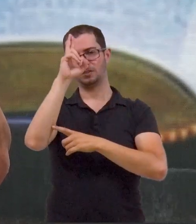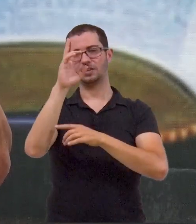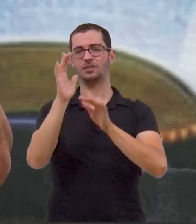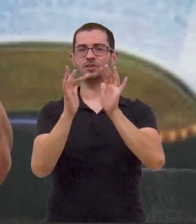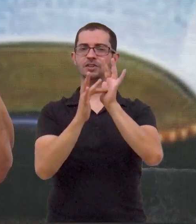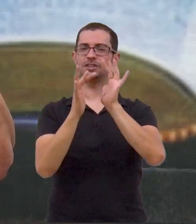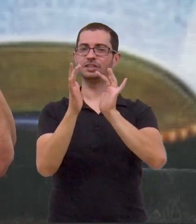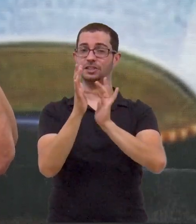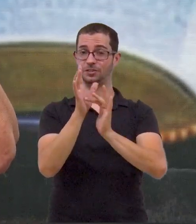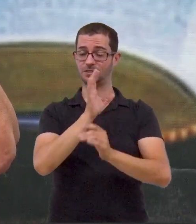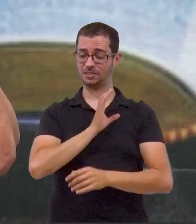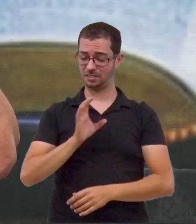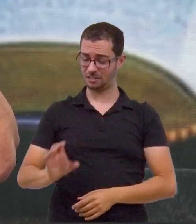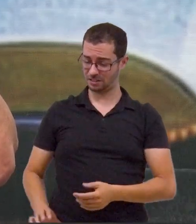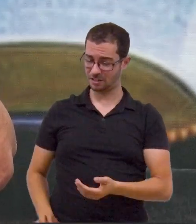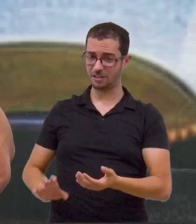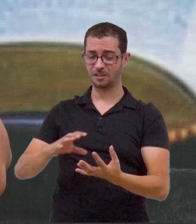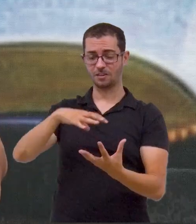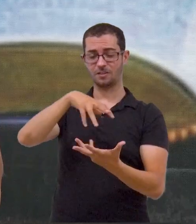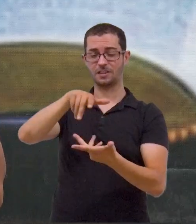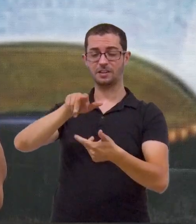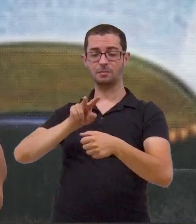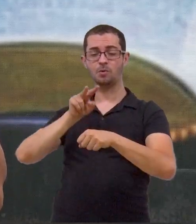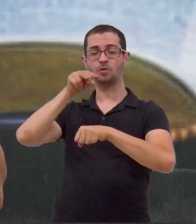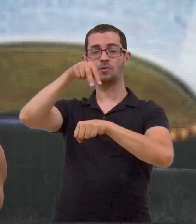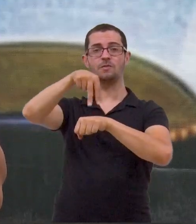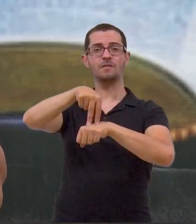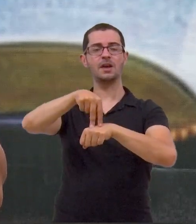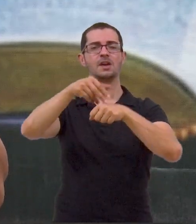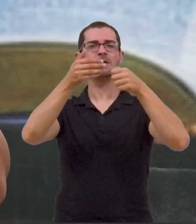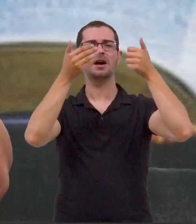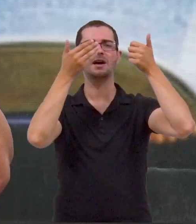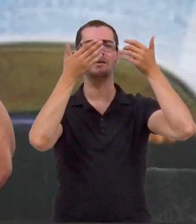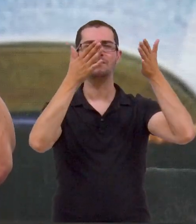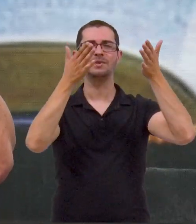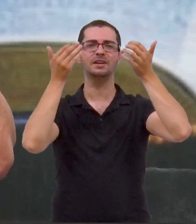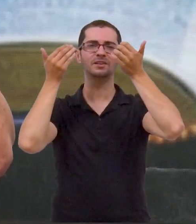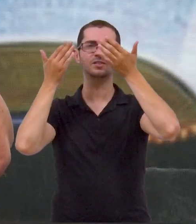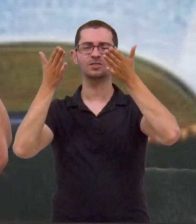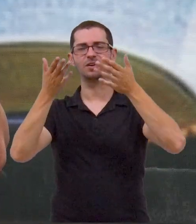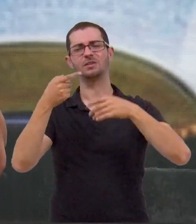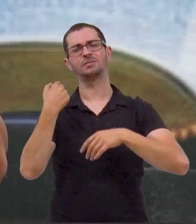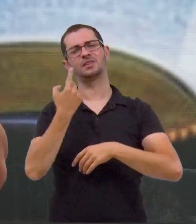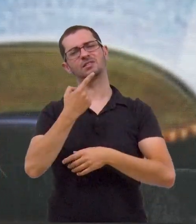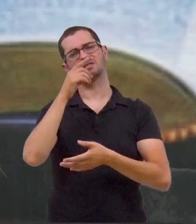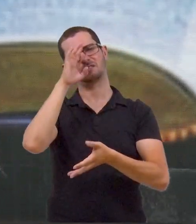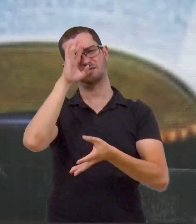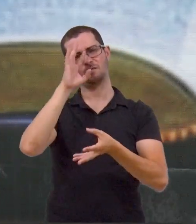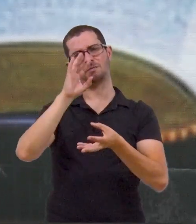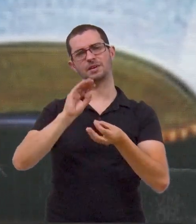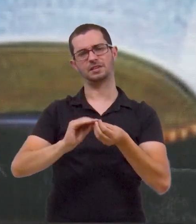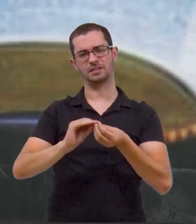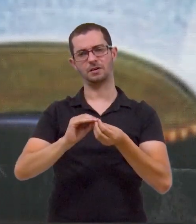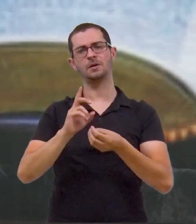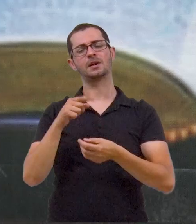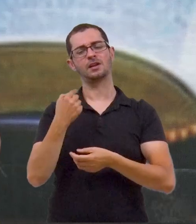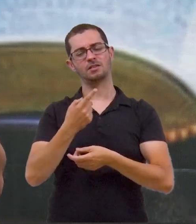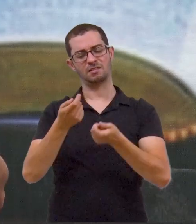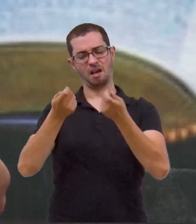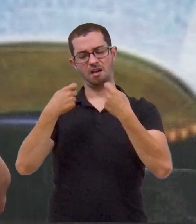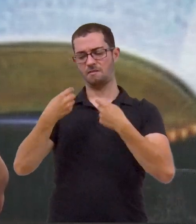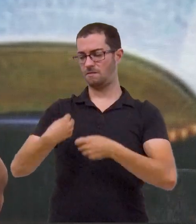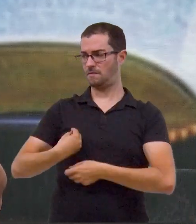este mundo para abrir os olhos aos cegos, para dar entendimento, para dar vida ao